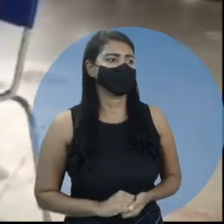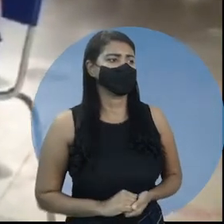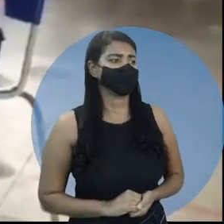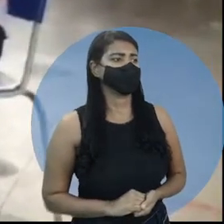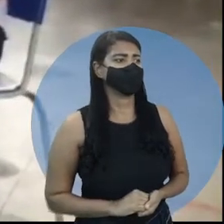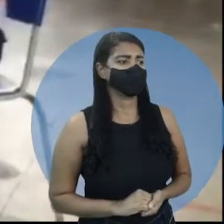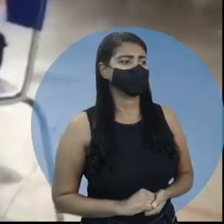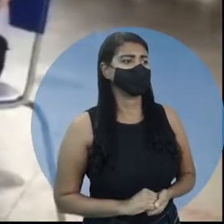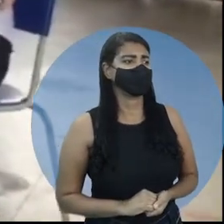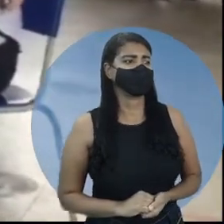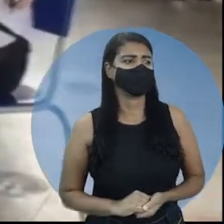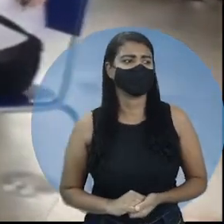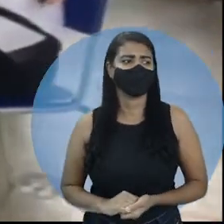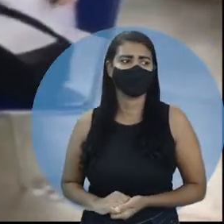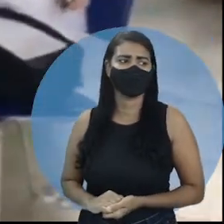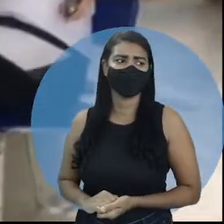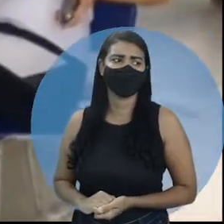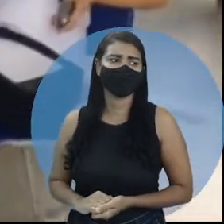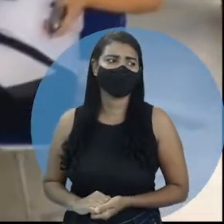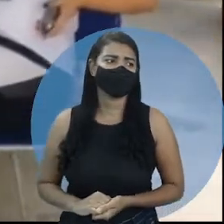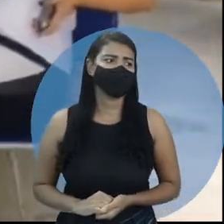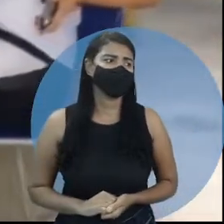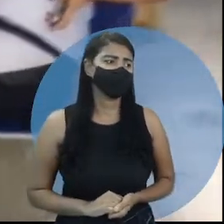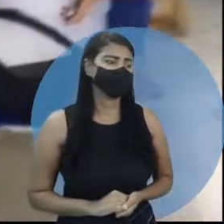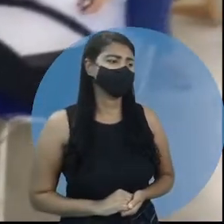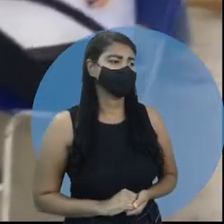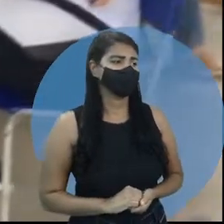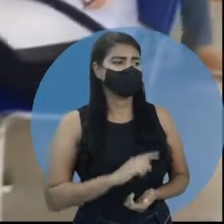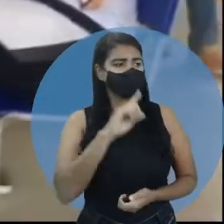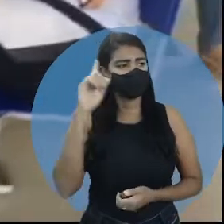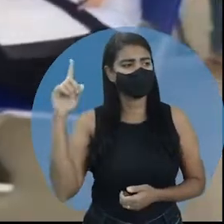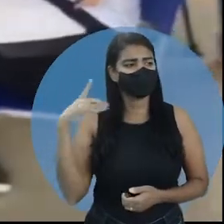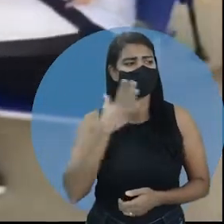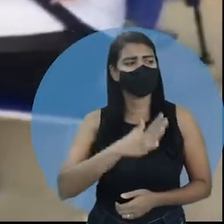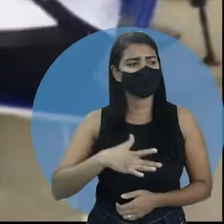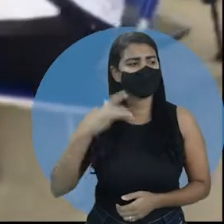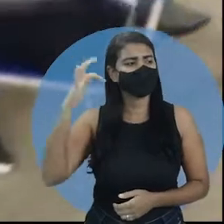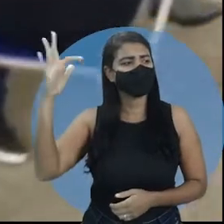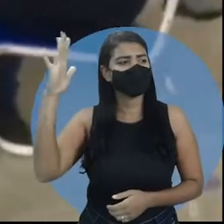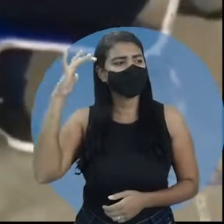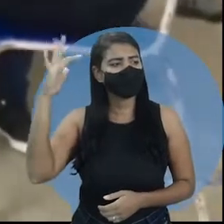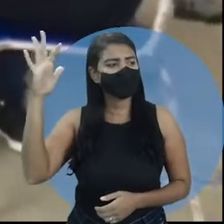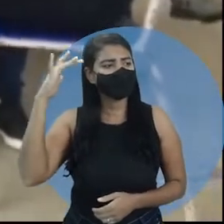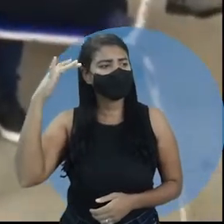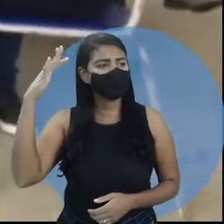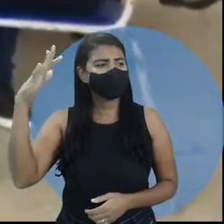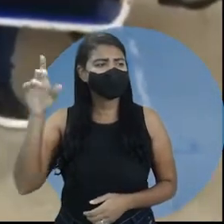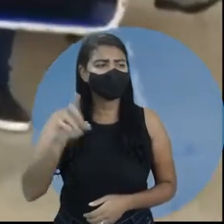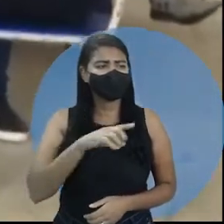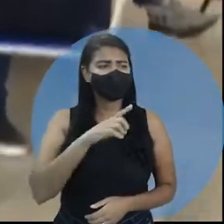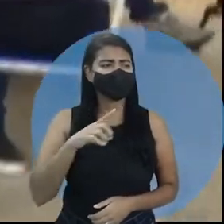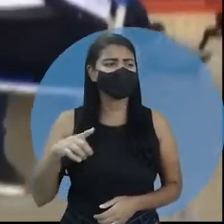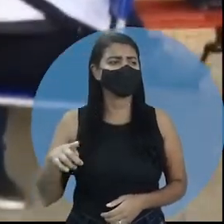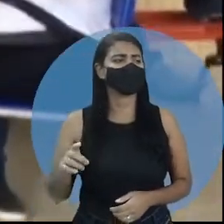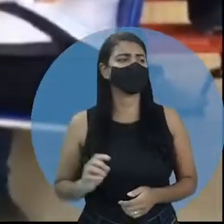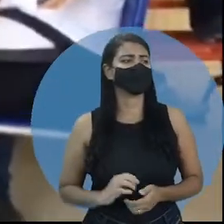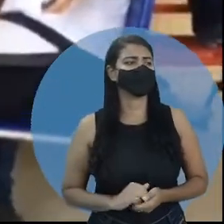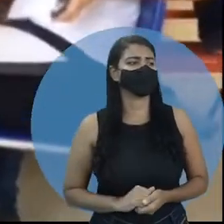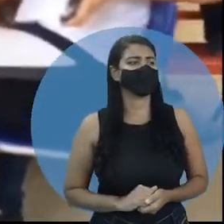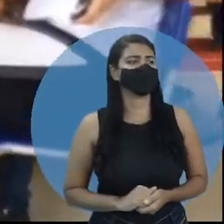tentando sepultar minha alegria, tentando ver meus sonhos cancelados.